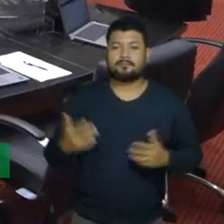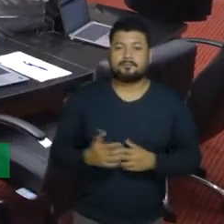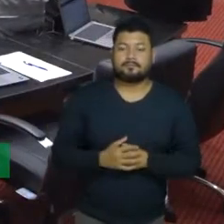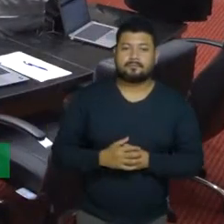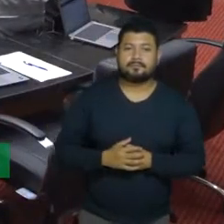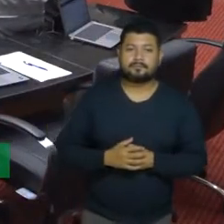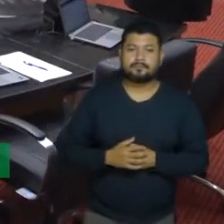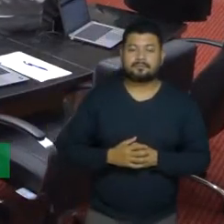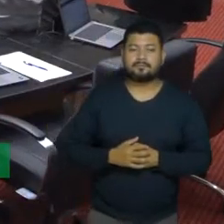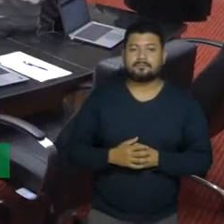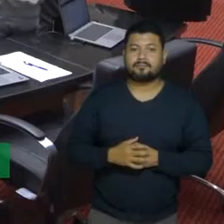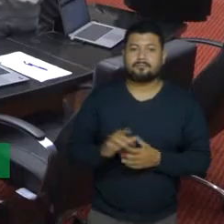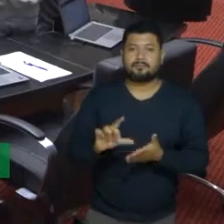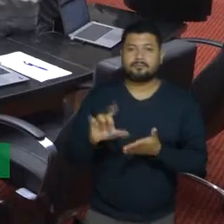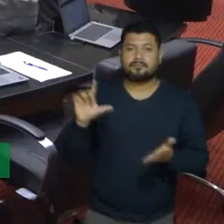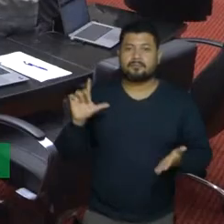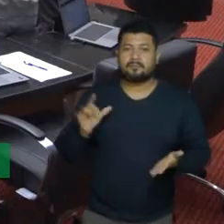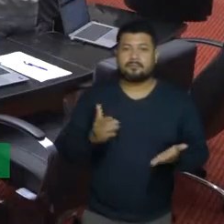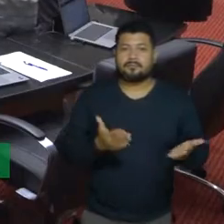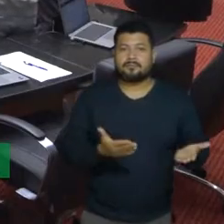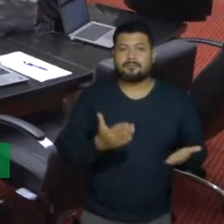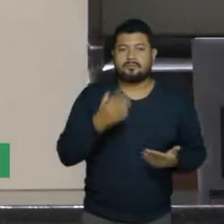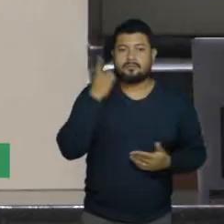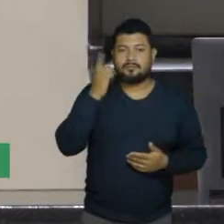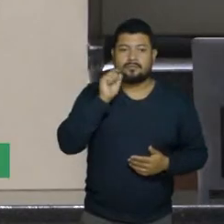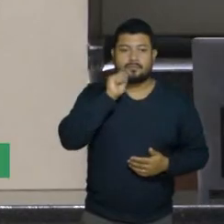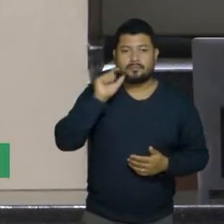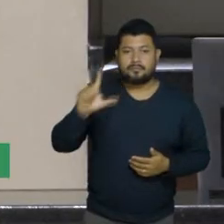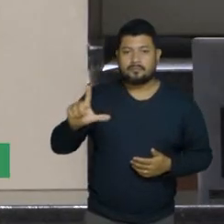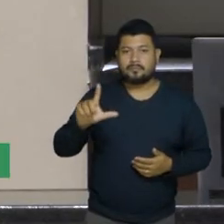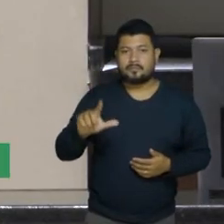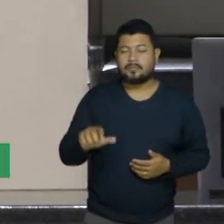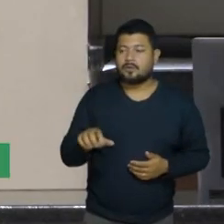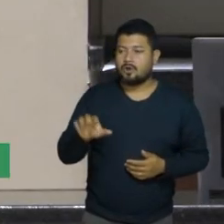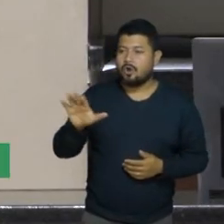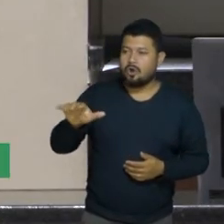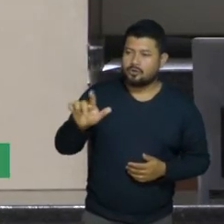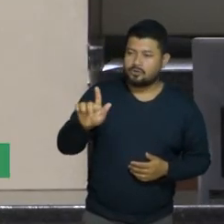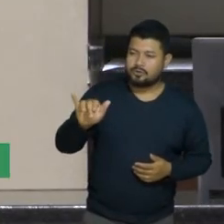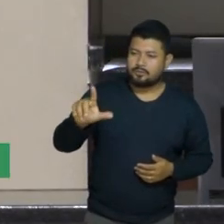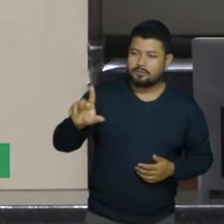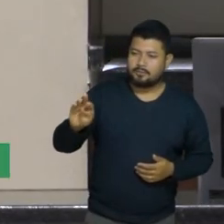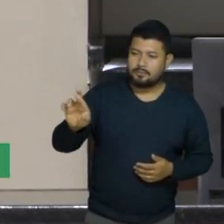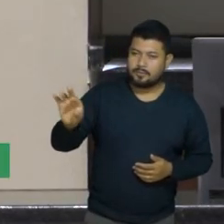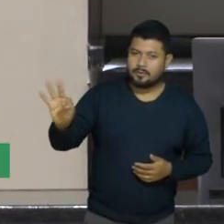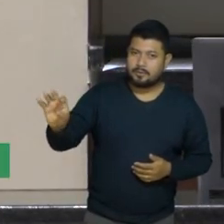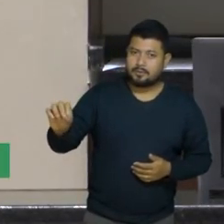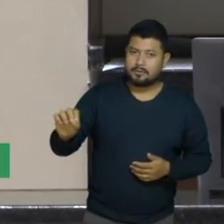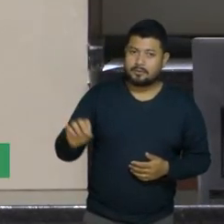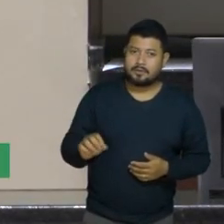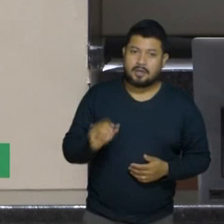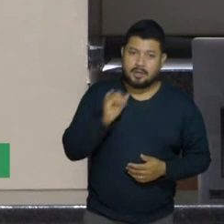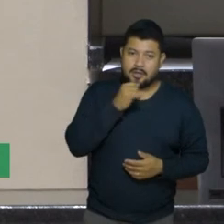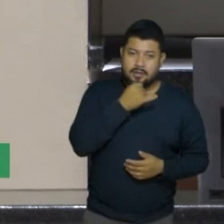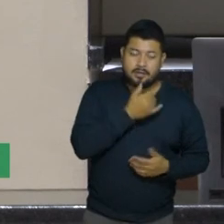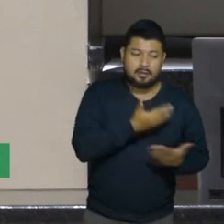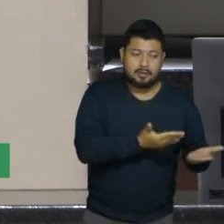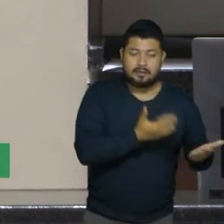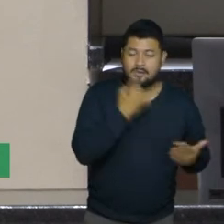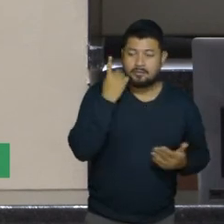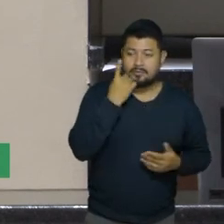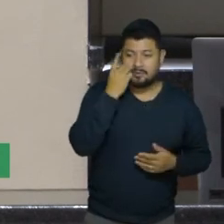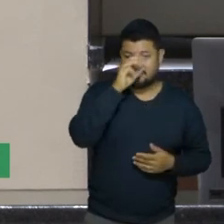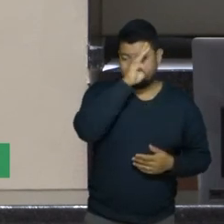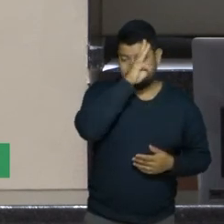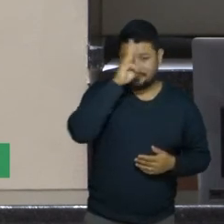Antes de passar a palavra para o deputado Antídio Lunelli, Gilberto, eu tenho que registrar a tristeza do deputado Volney, porque na